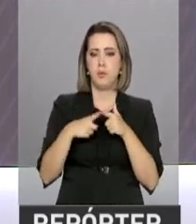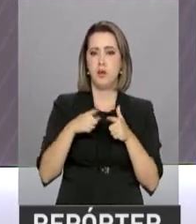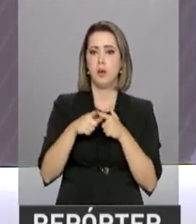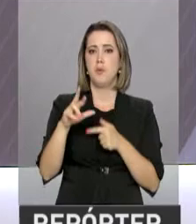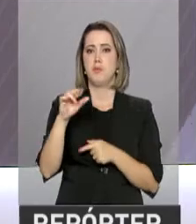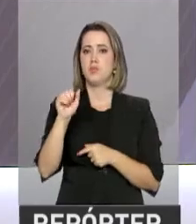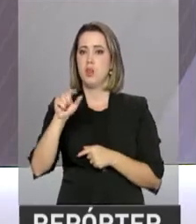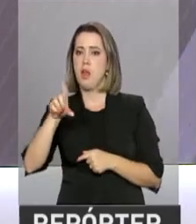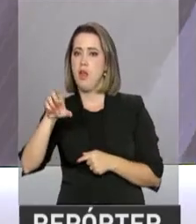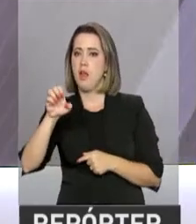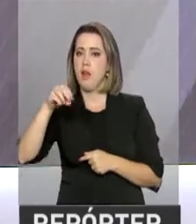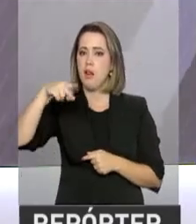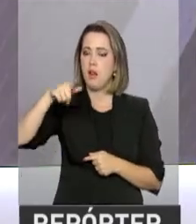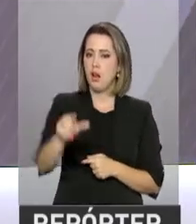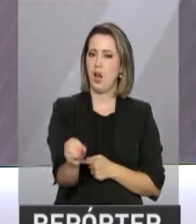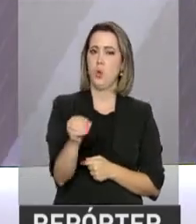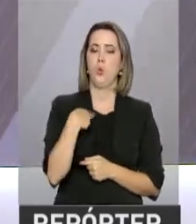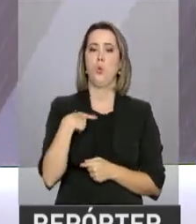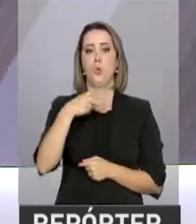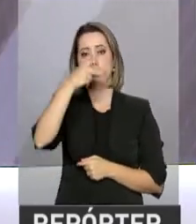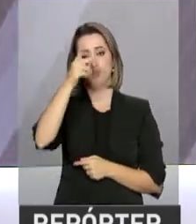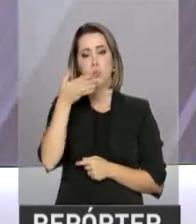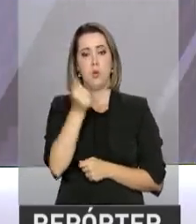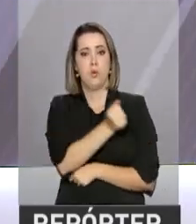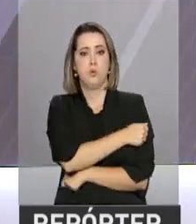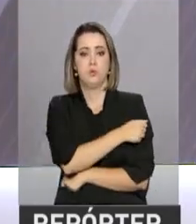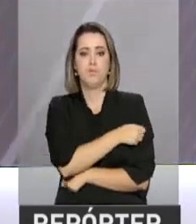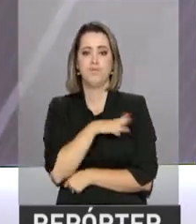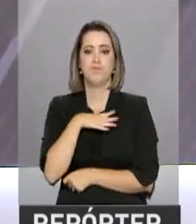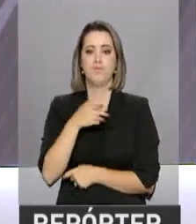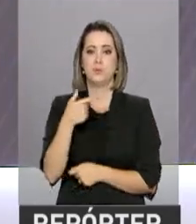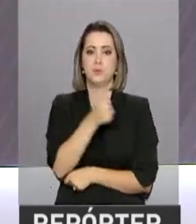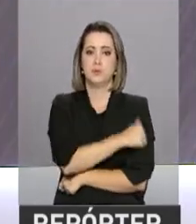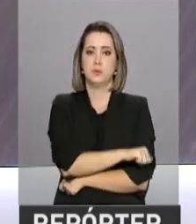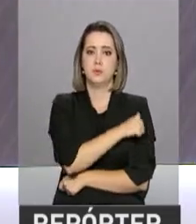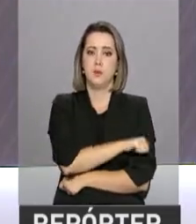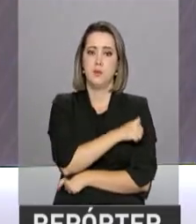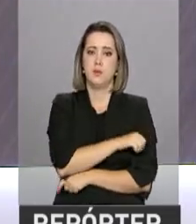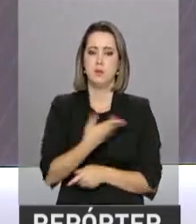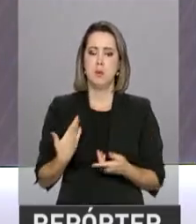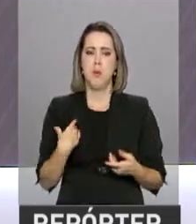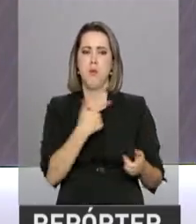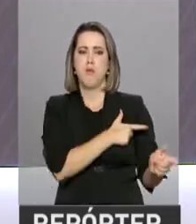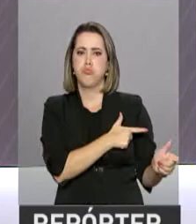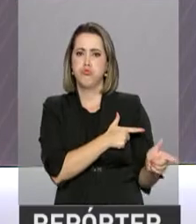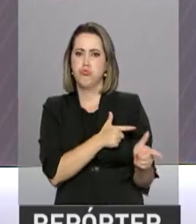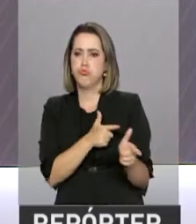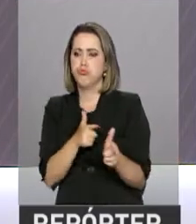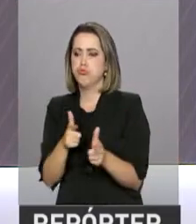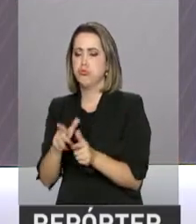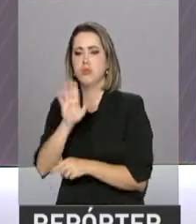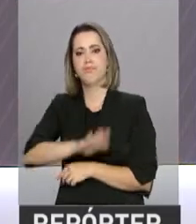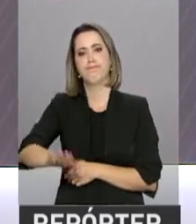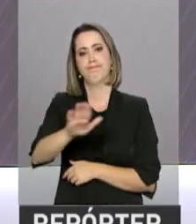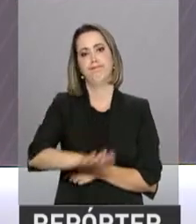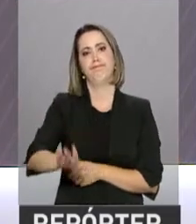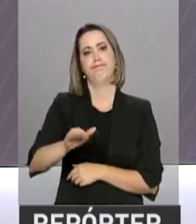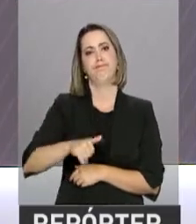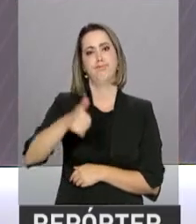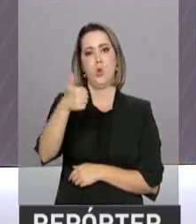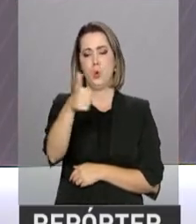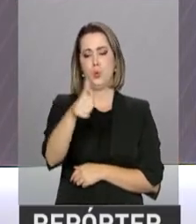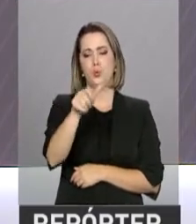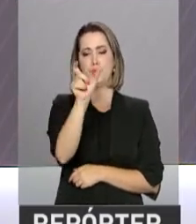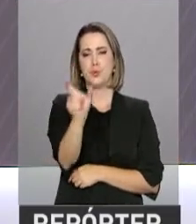da escola municipal tasso da silveira no rio de janeiro invadiu uma sala de aula e atirou contra as crianças matando